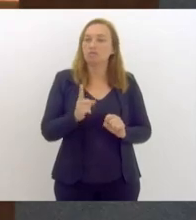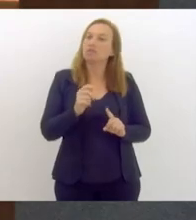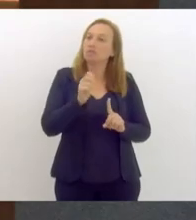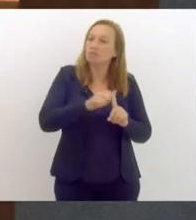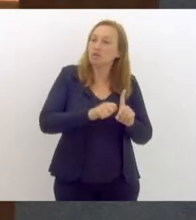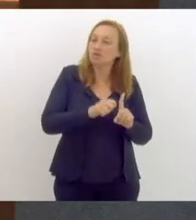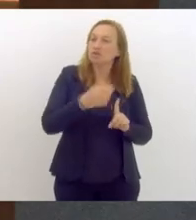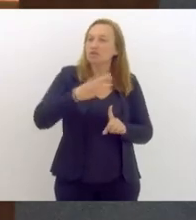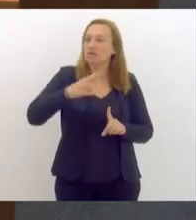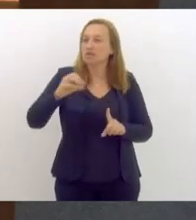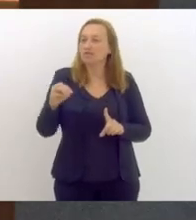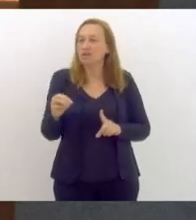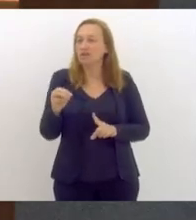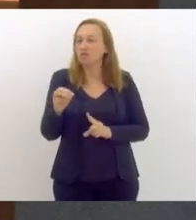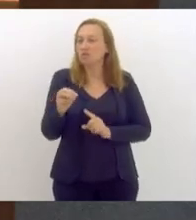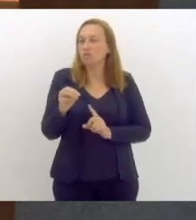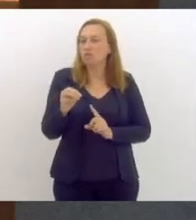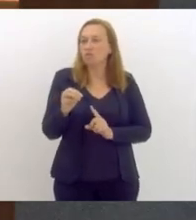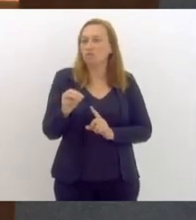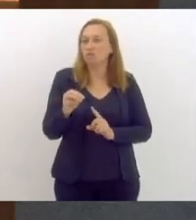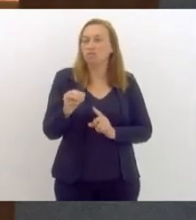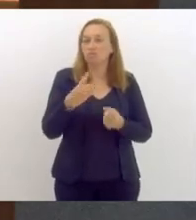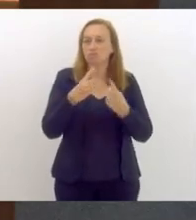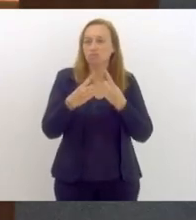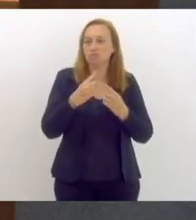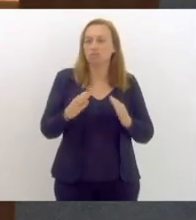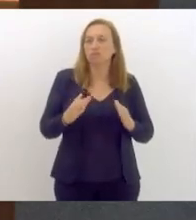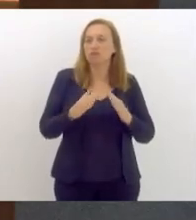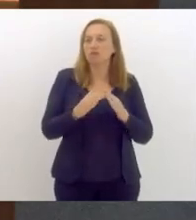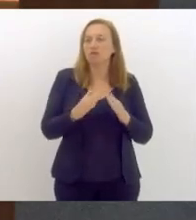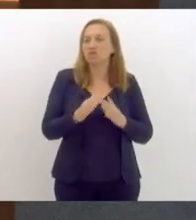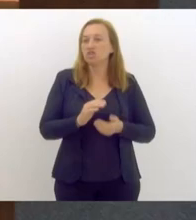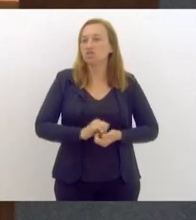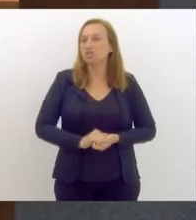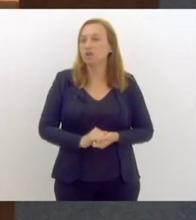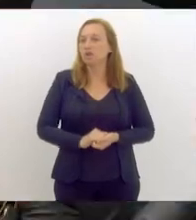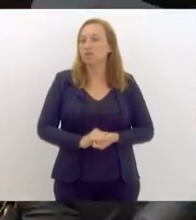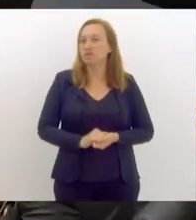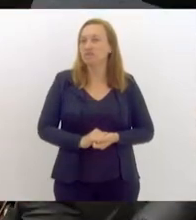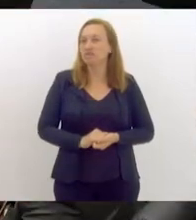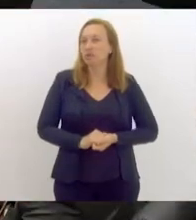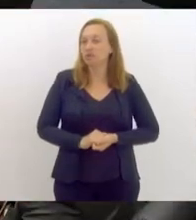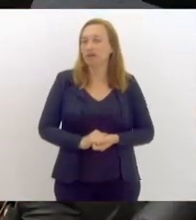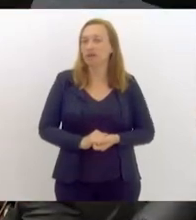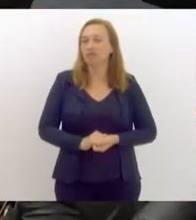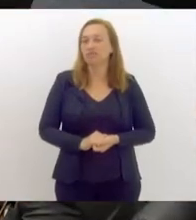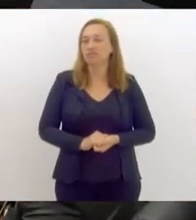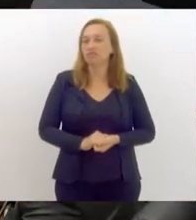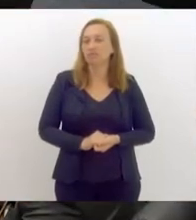março mas que esse seja um debate permanente dessa casa muito obrigada senhor presidente obrigada